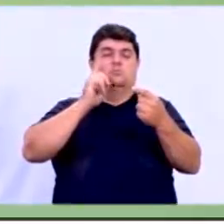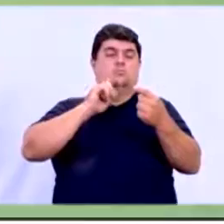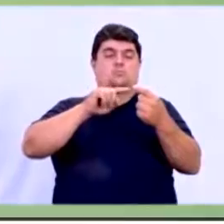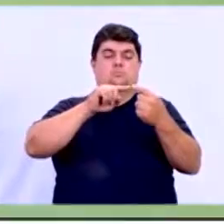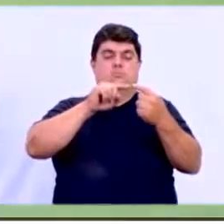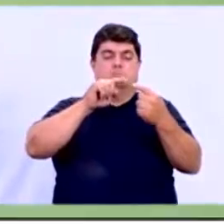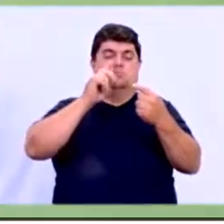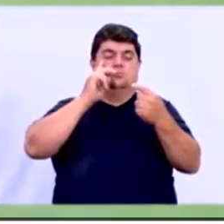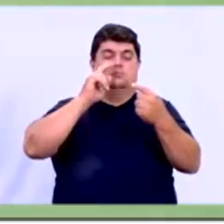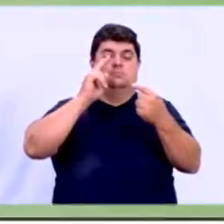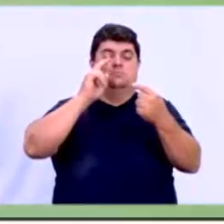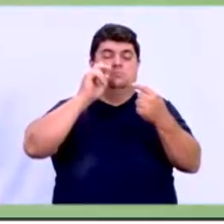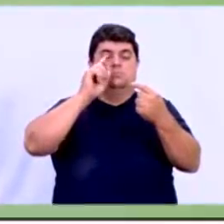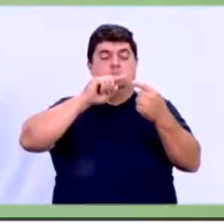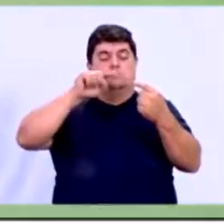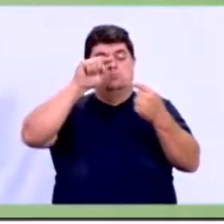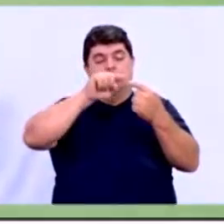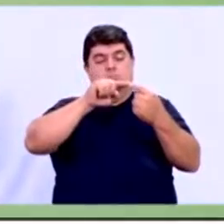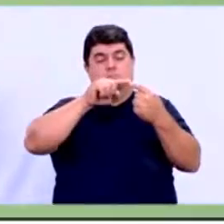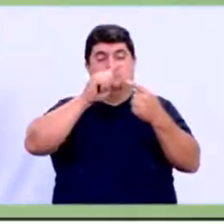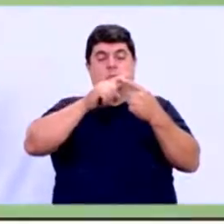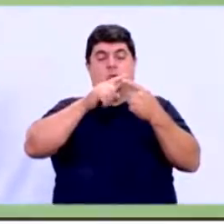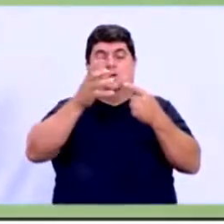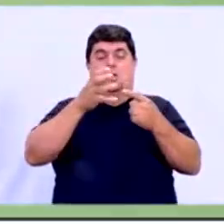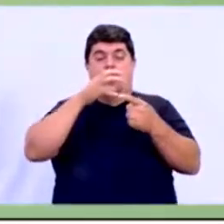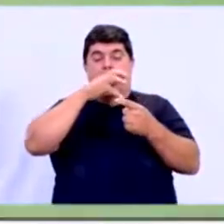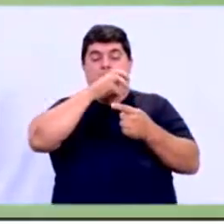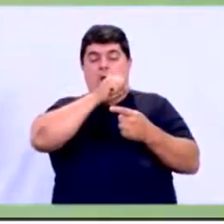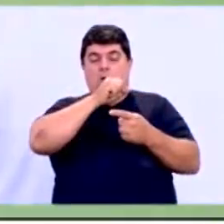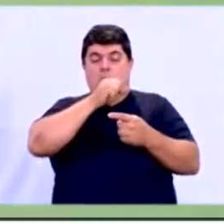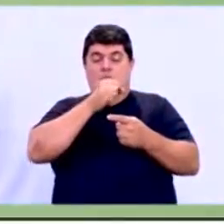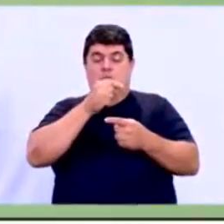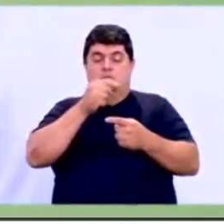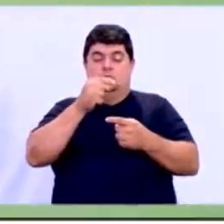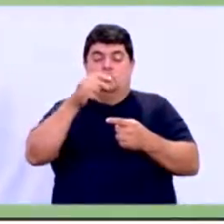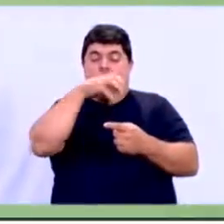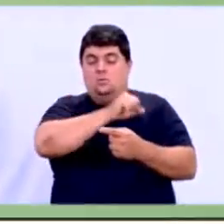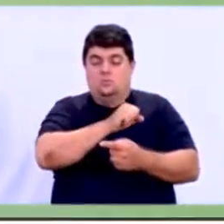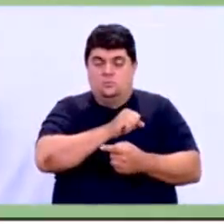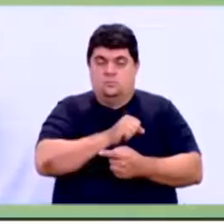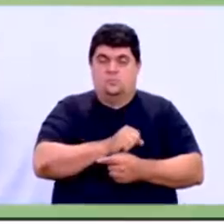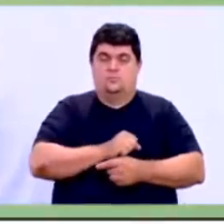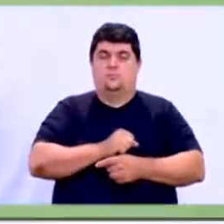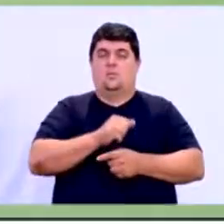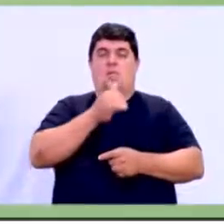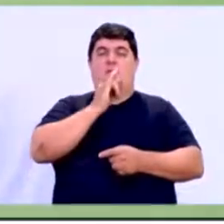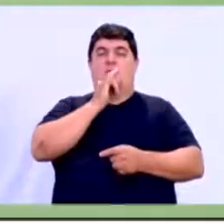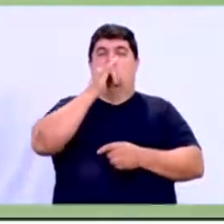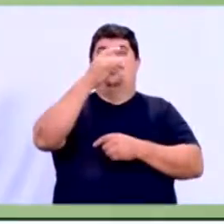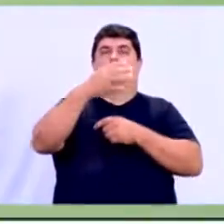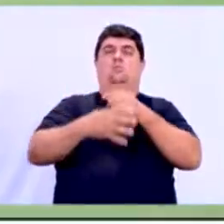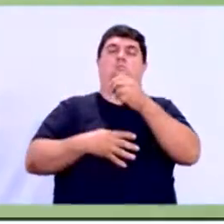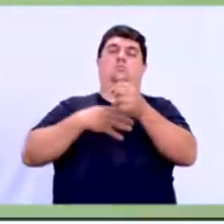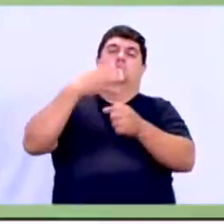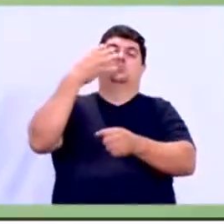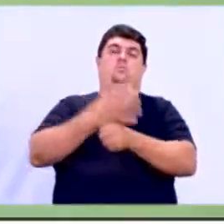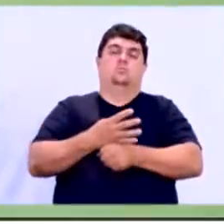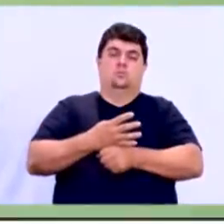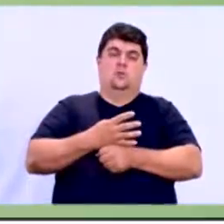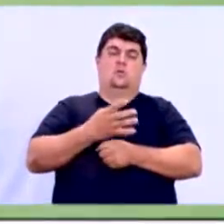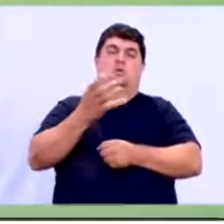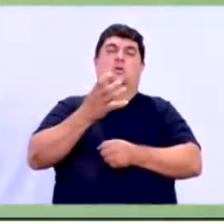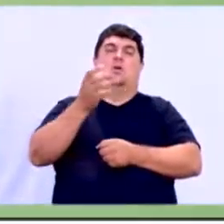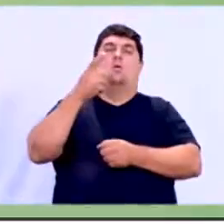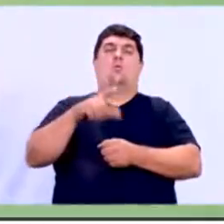prazo determinado, certo? Então, geralmente, daqui, sei lá, 4 anos, onde você quer